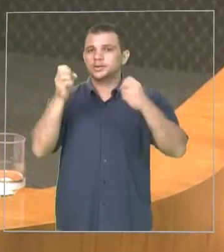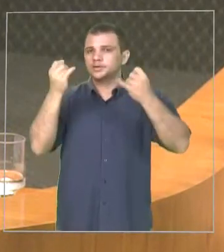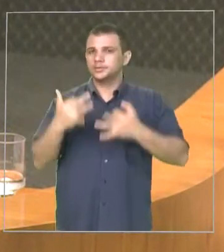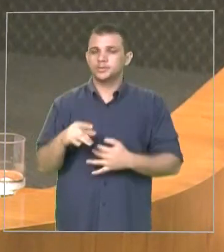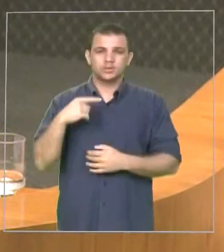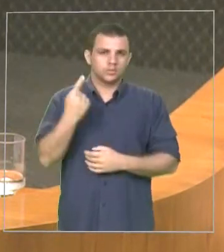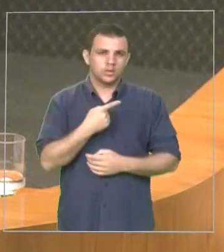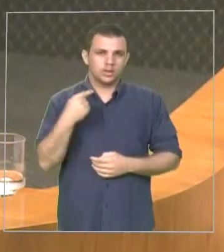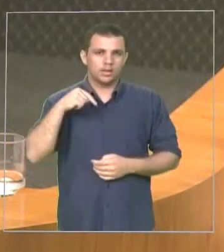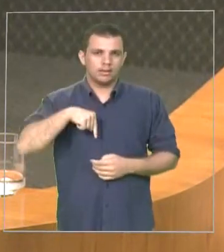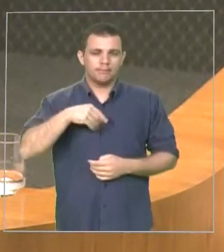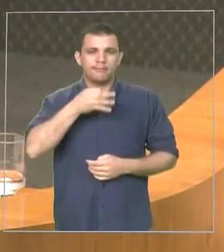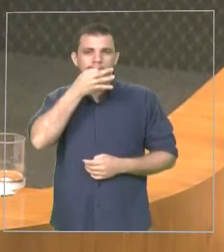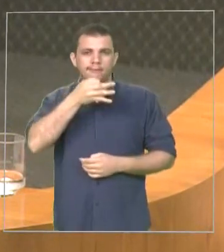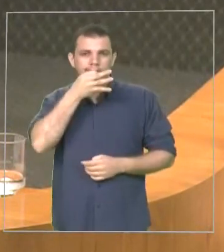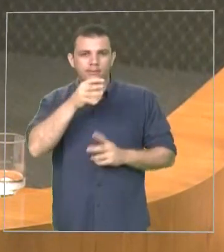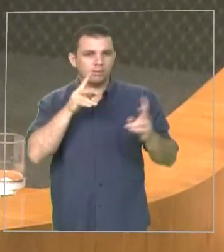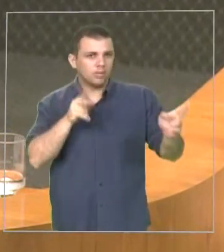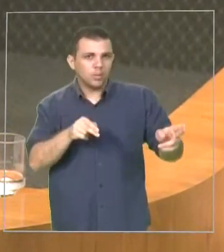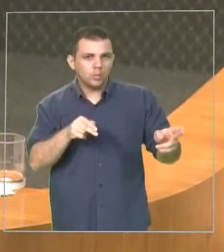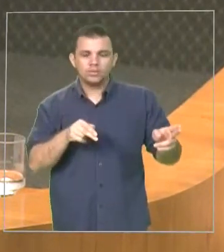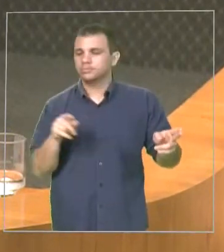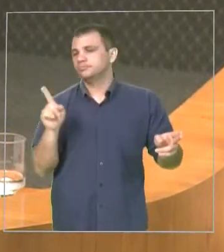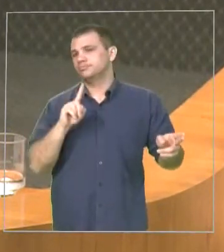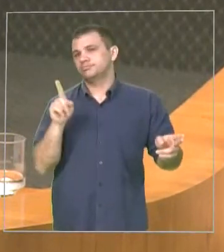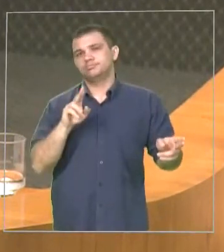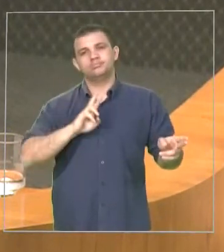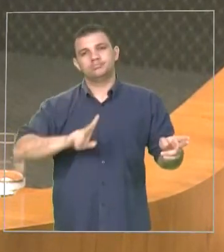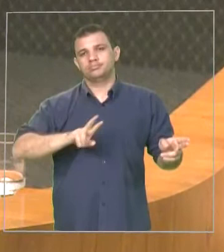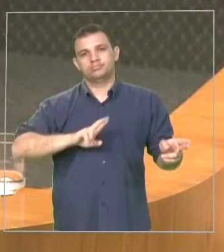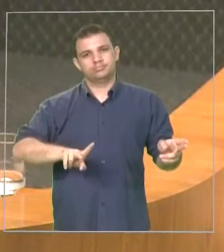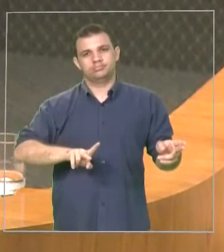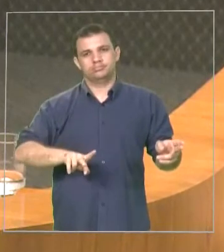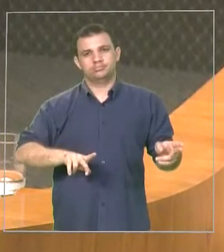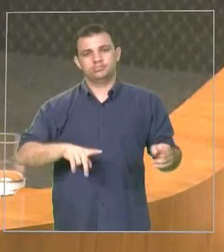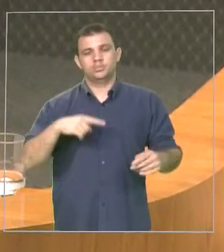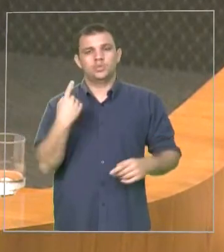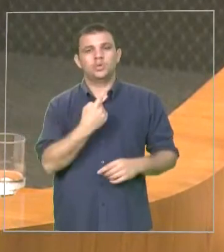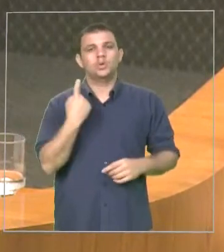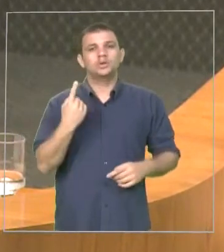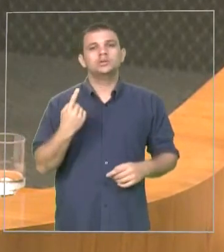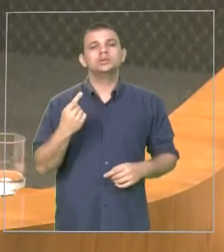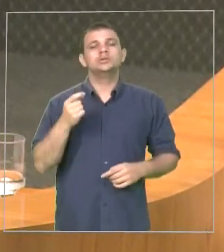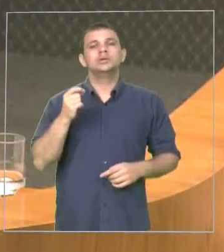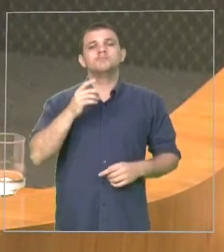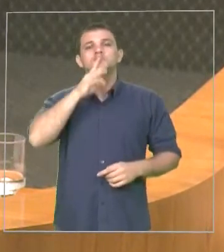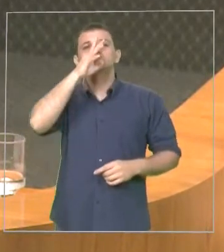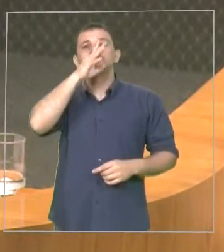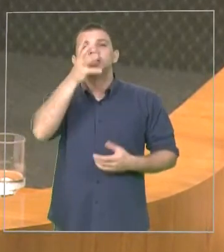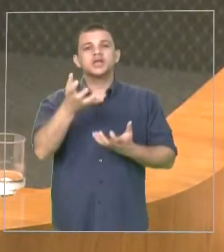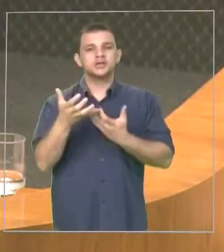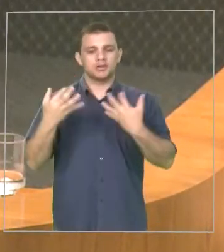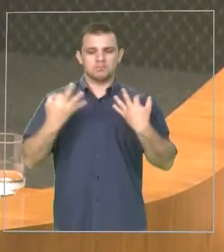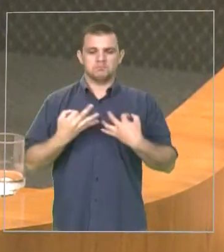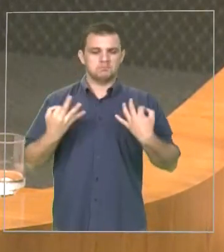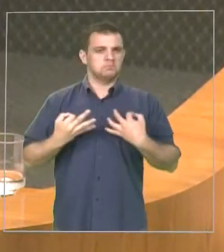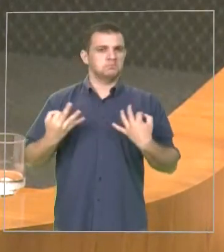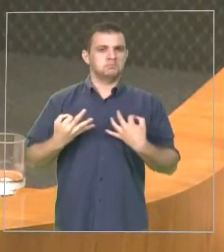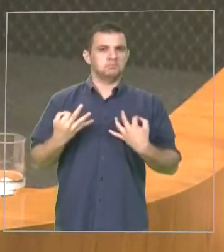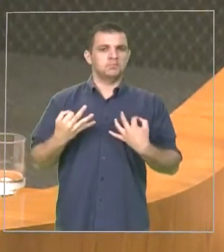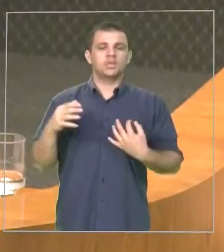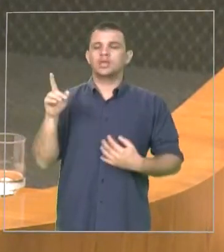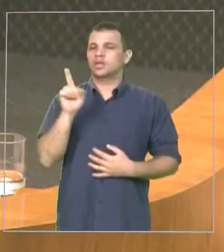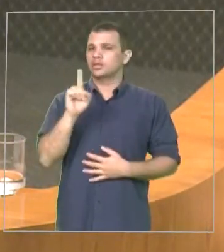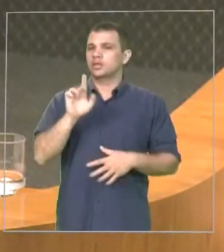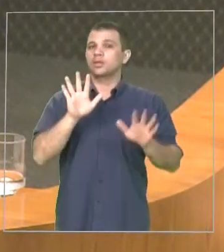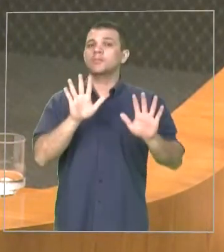de retórica. Nós não temos a pretensão de sermos perfeitos, mas